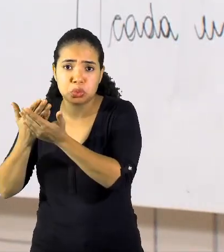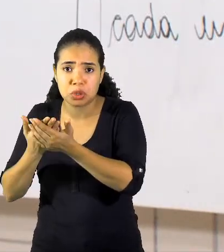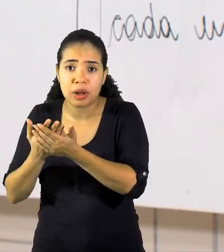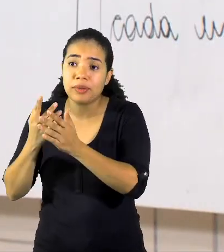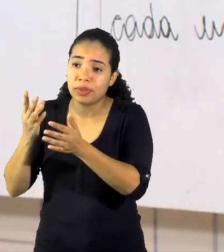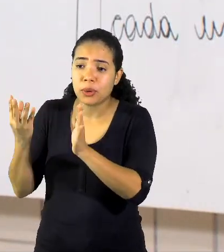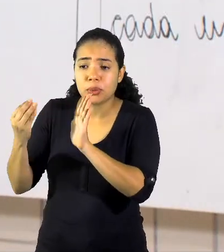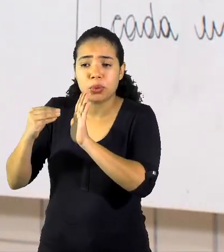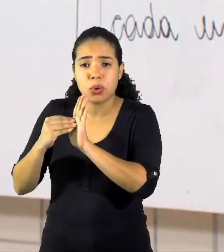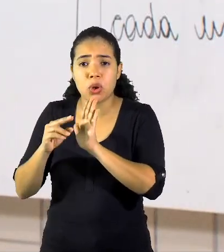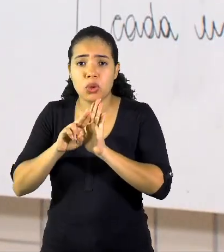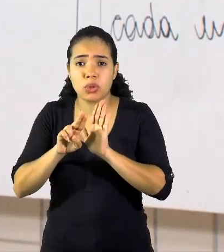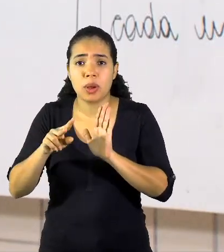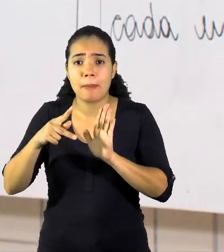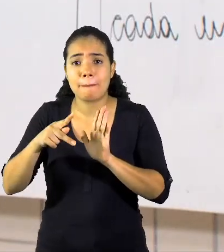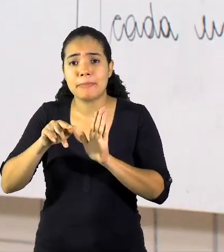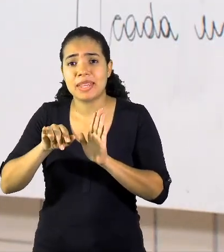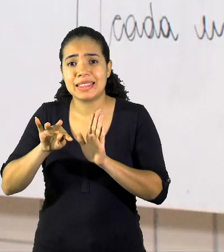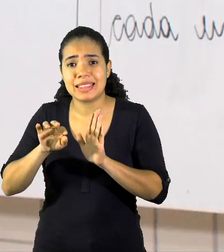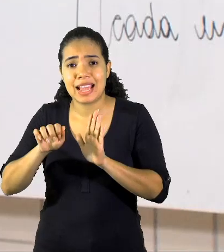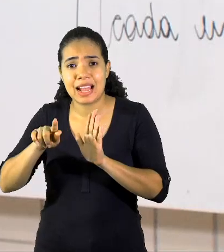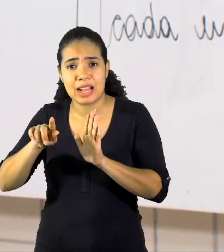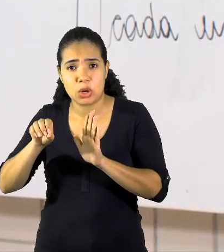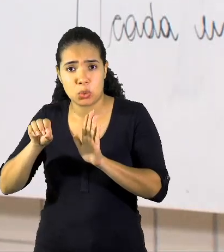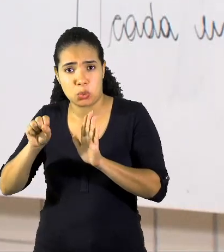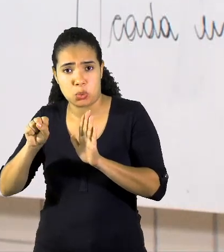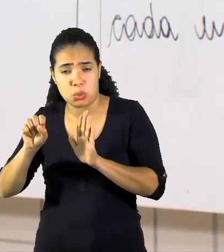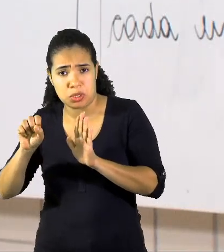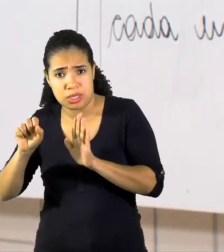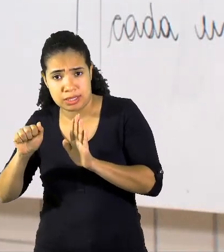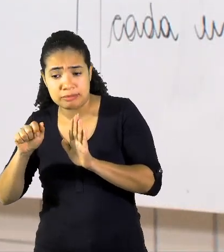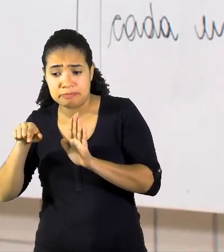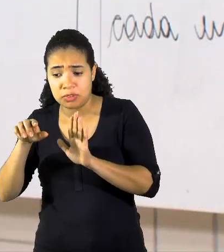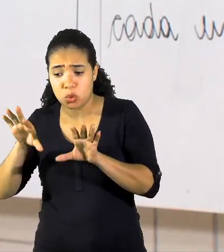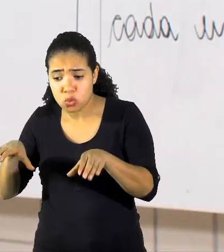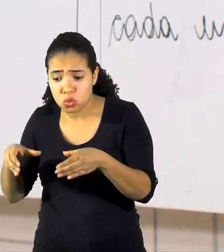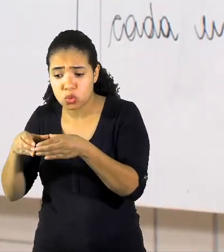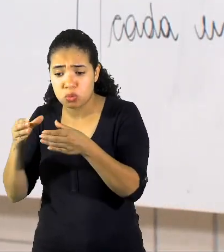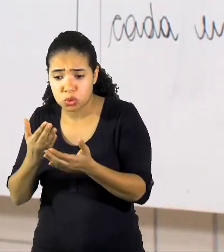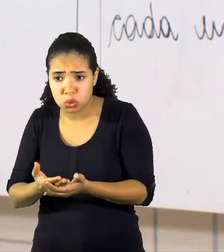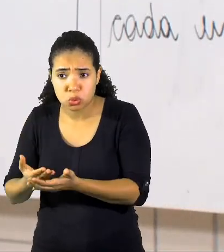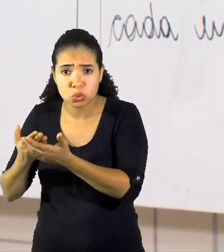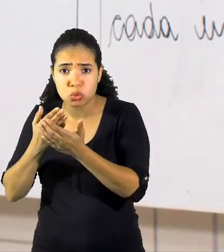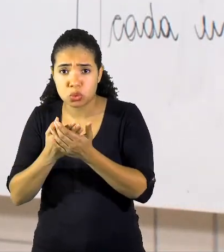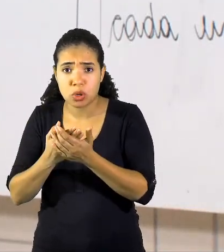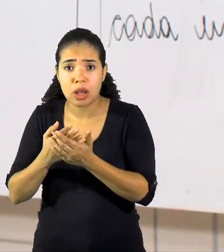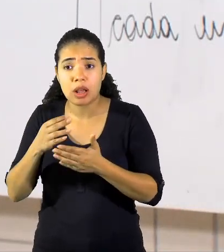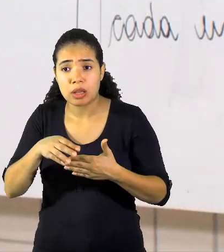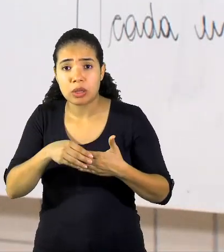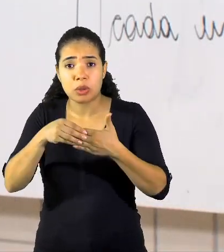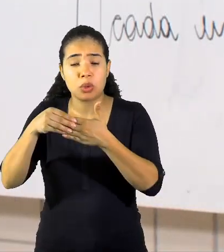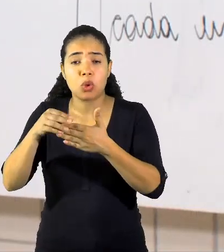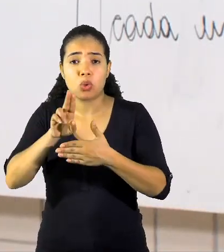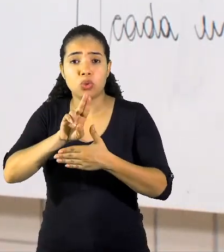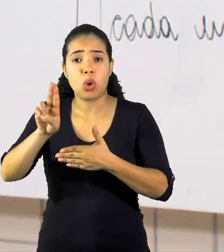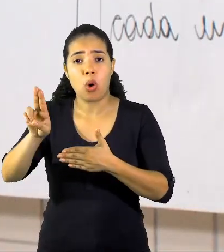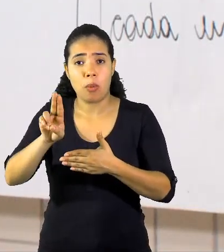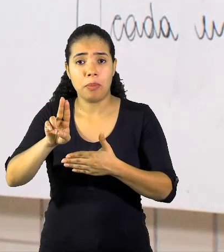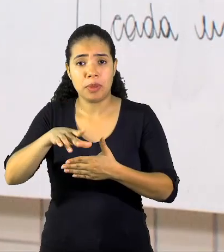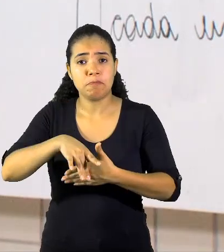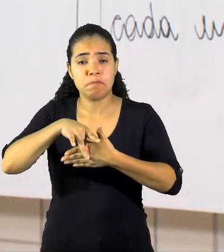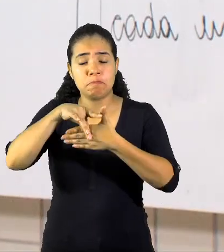do Pitágoras, porque daquela pessoal que estudava com ele, Pitágoras foi o que levou o nome, foi o que